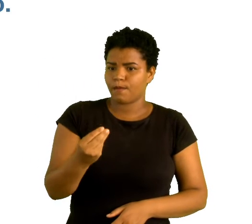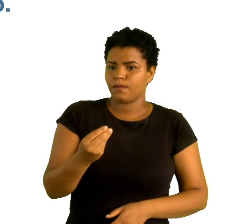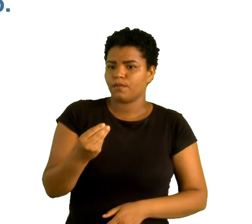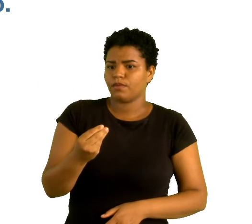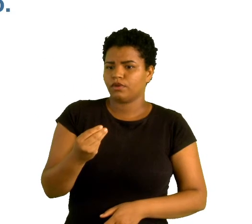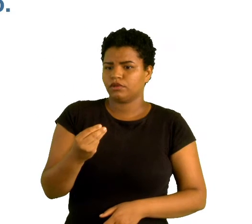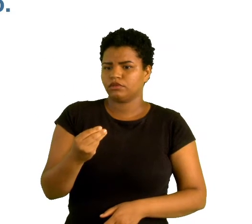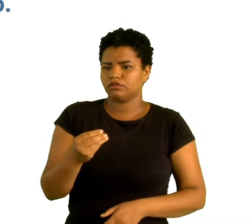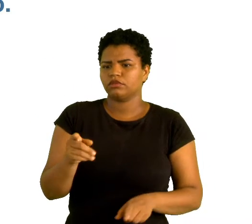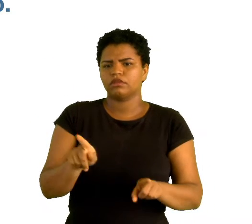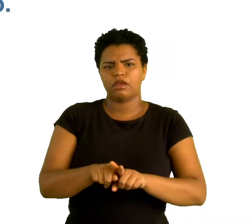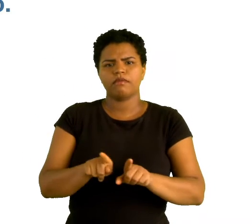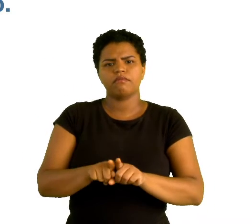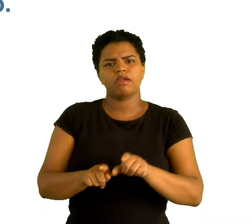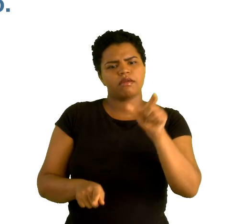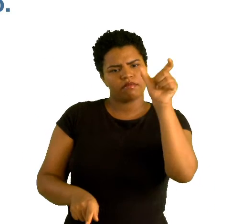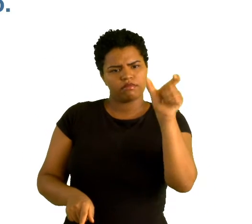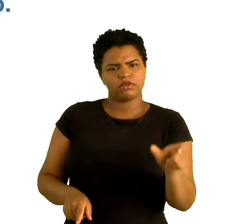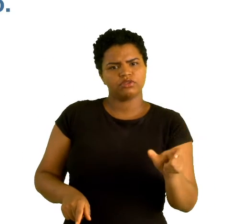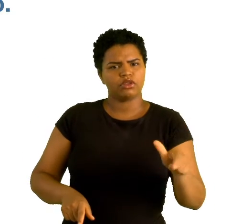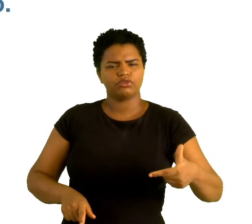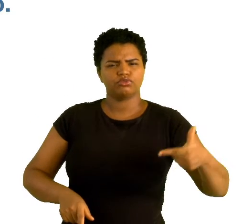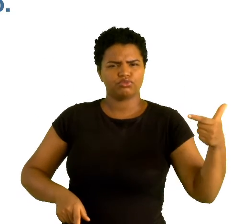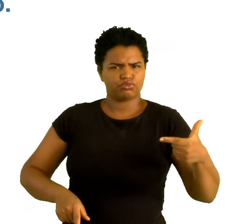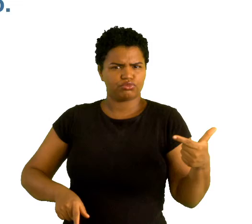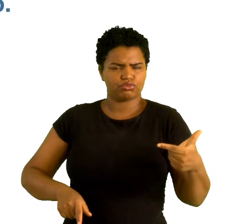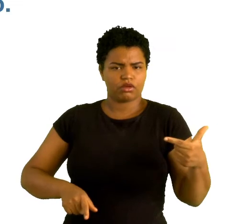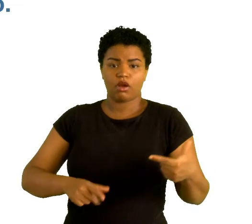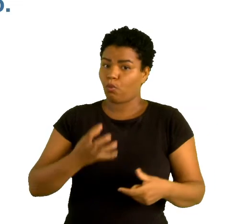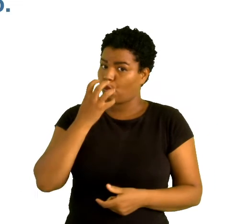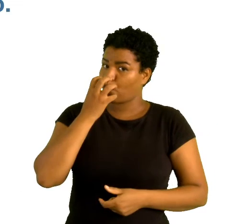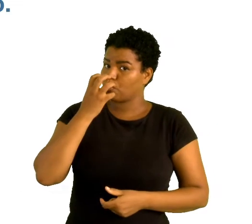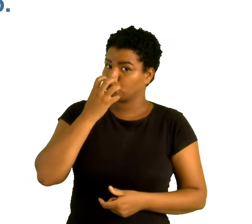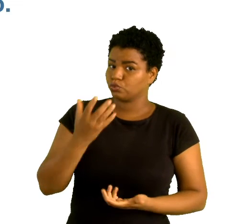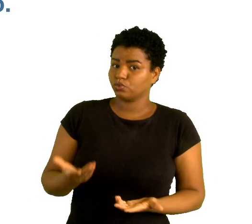e há personagens secundários, que é os cães?